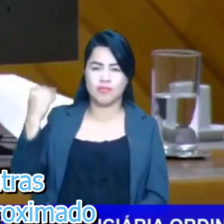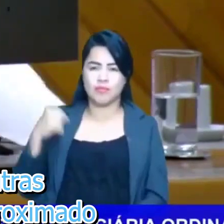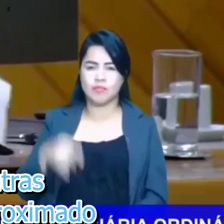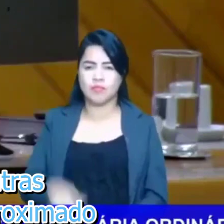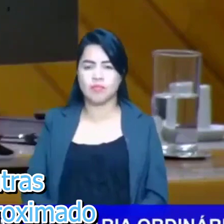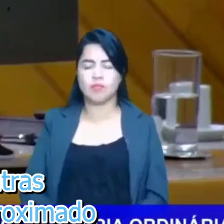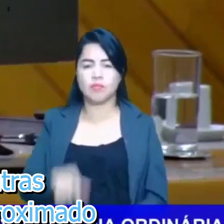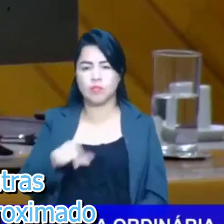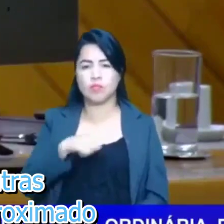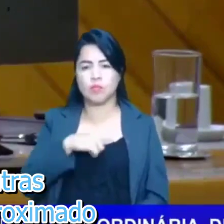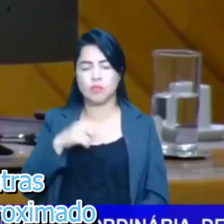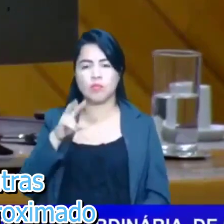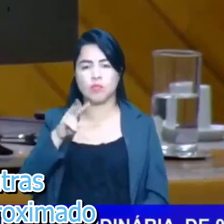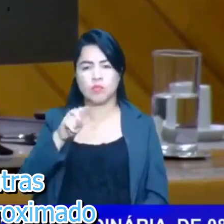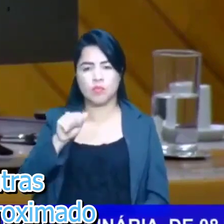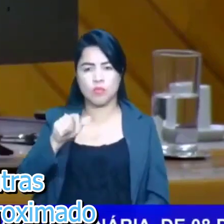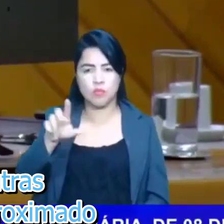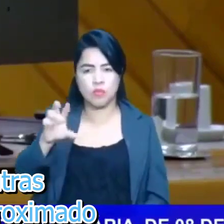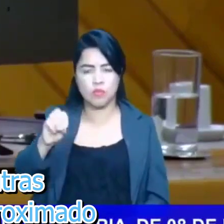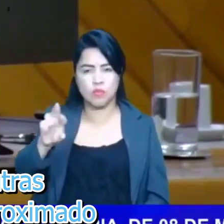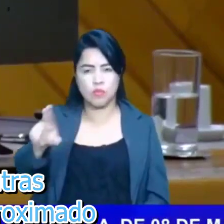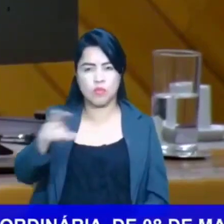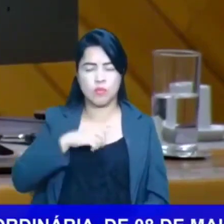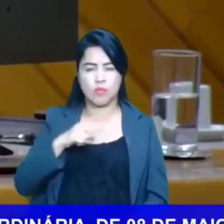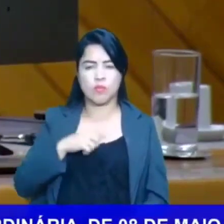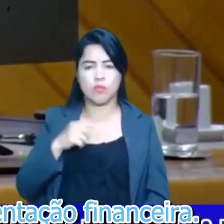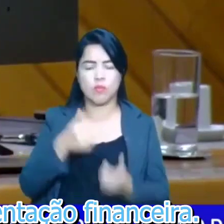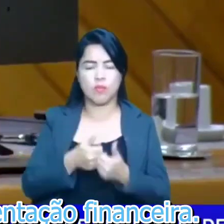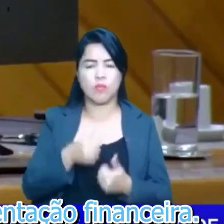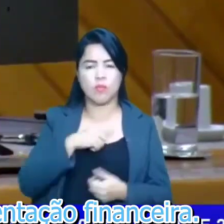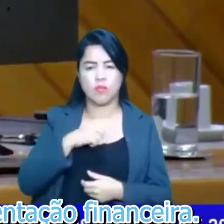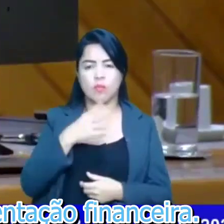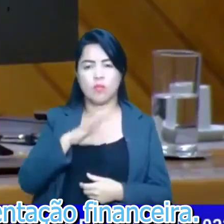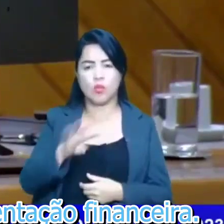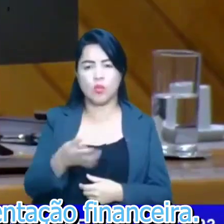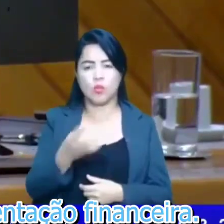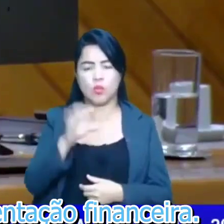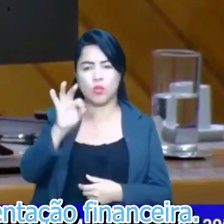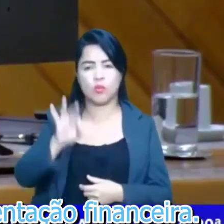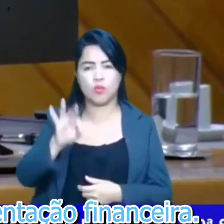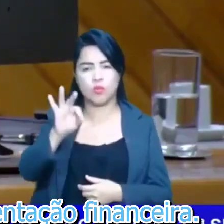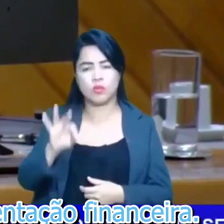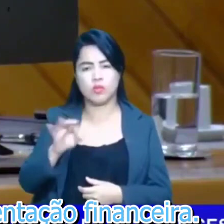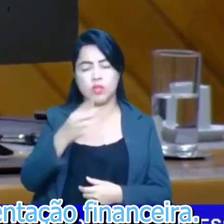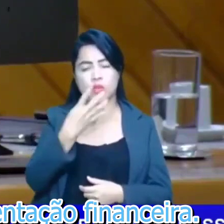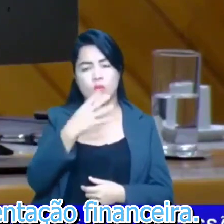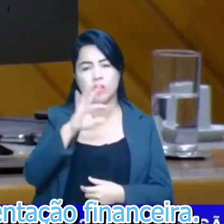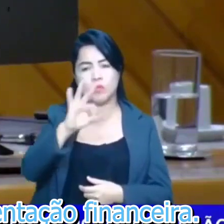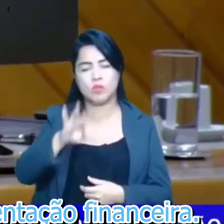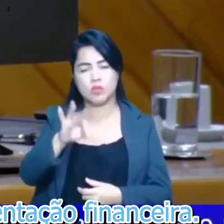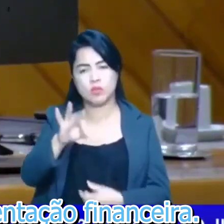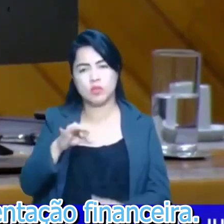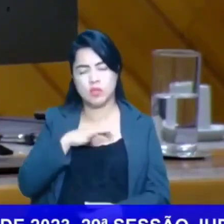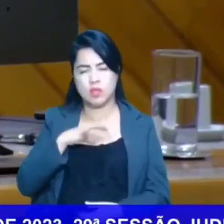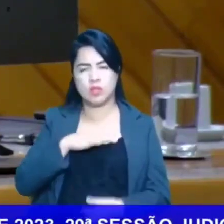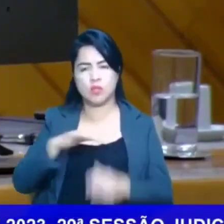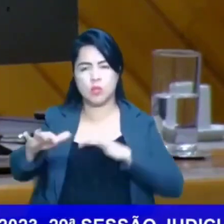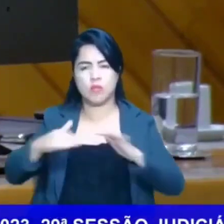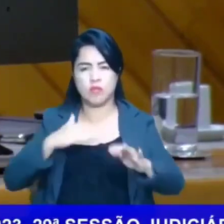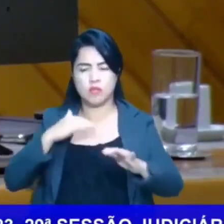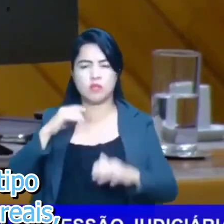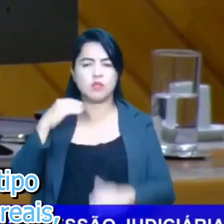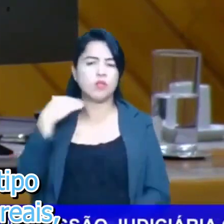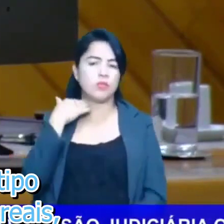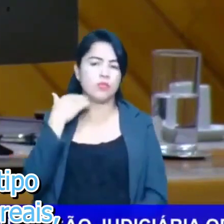contas, nas quais o valor aproximado correspondia, em média, a um total de 4% da movimentação financeira. Resultou